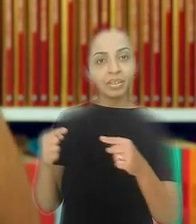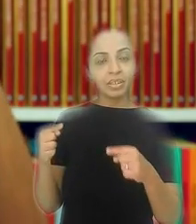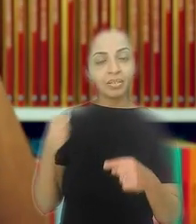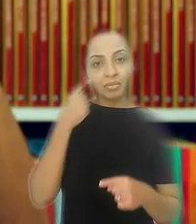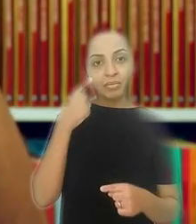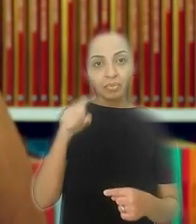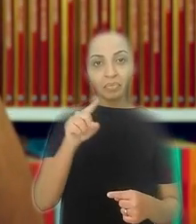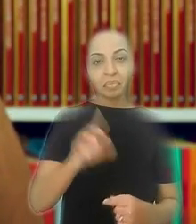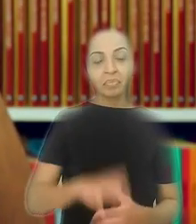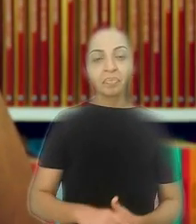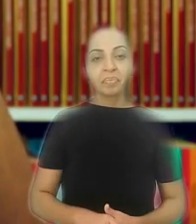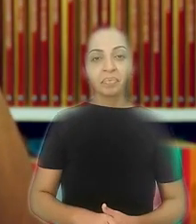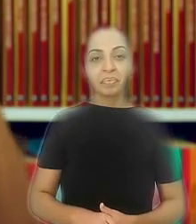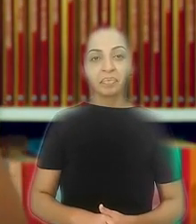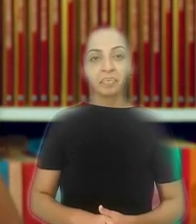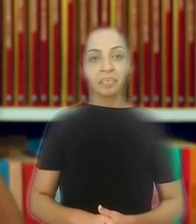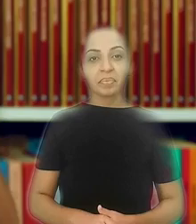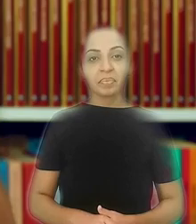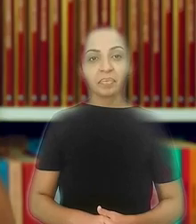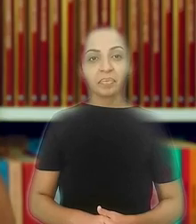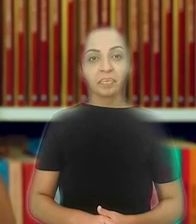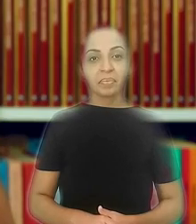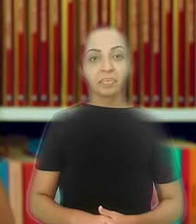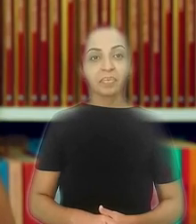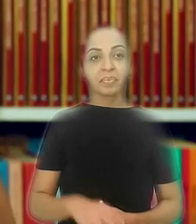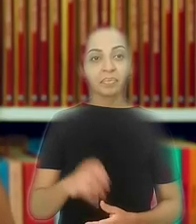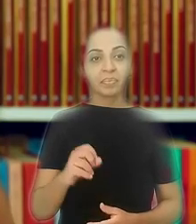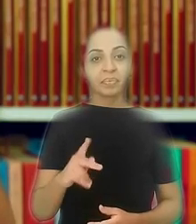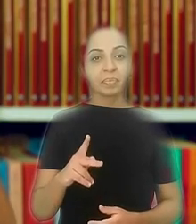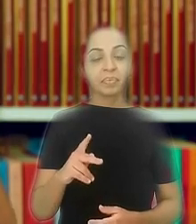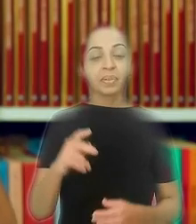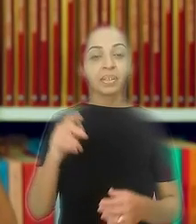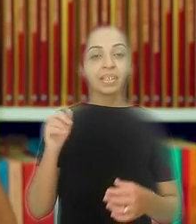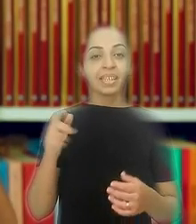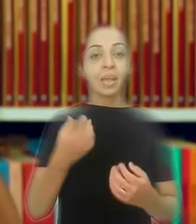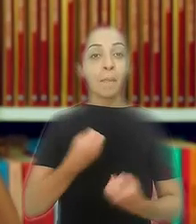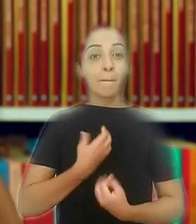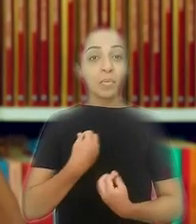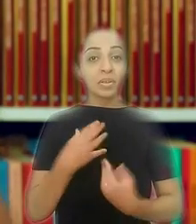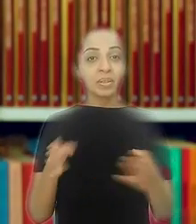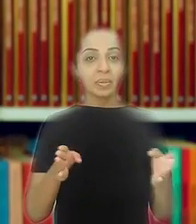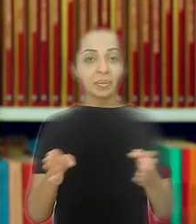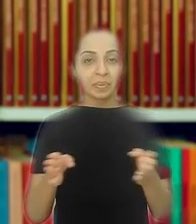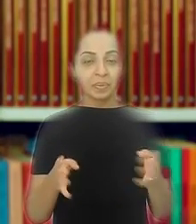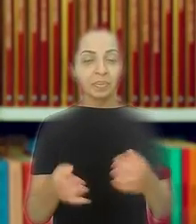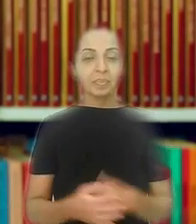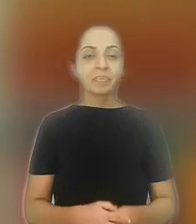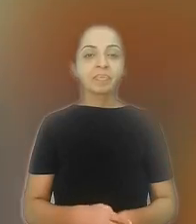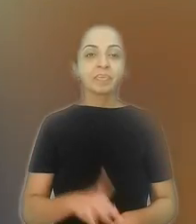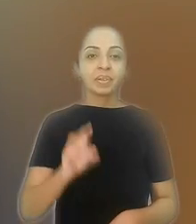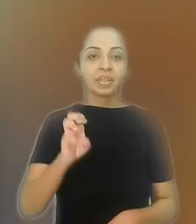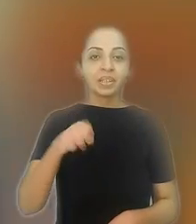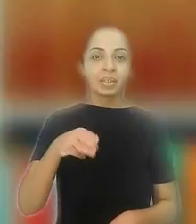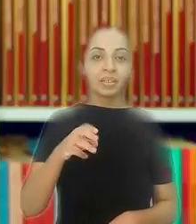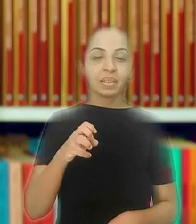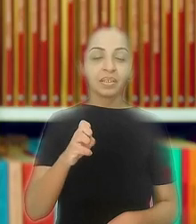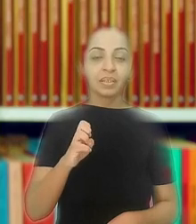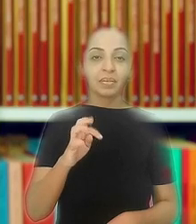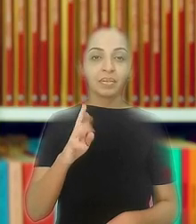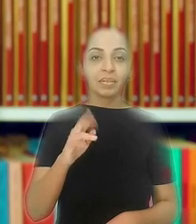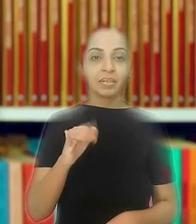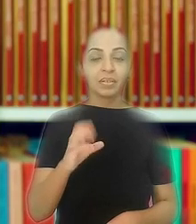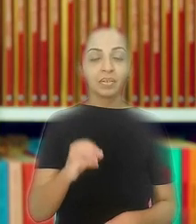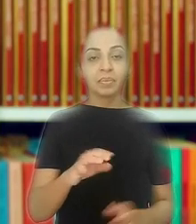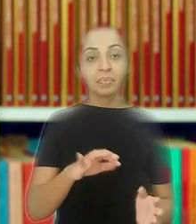Pinheiro vou mostrar aqui para vocês literatura uma poesia contemporânea do Demétrio Galvão aí